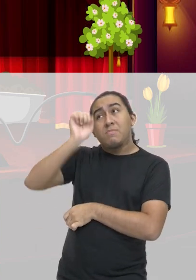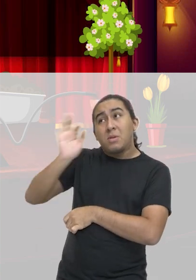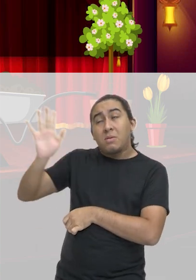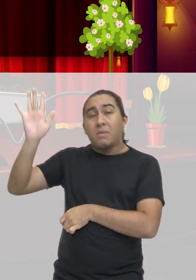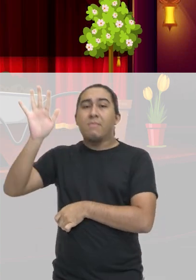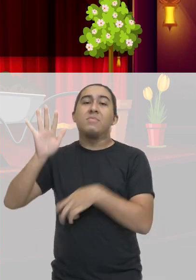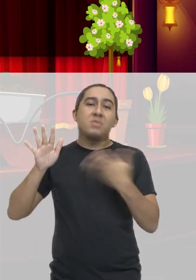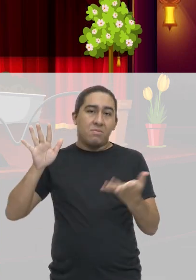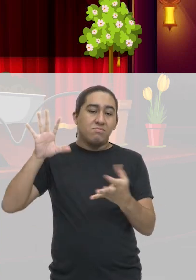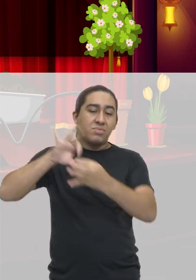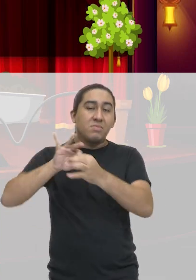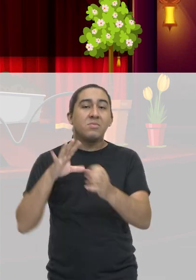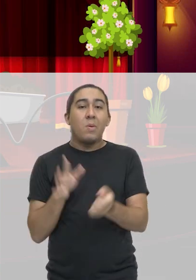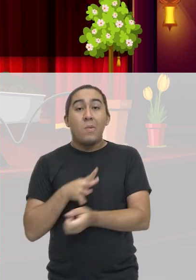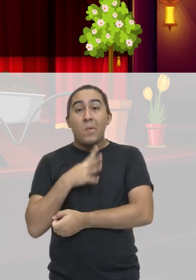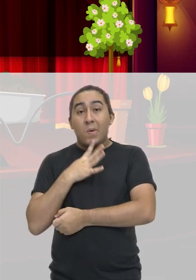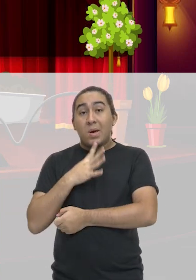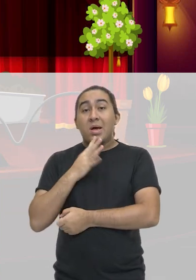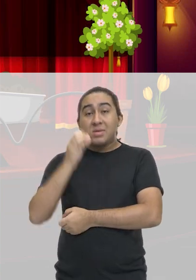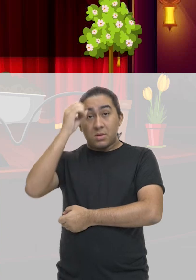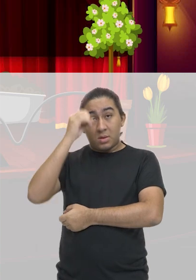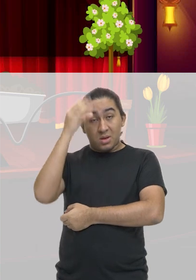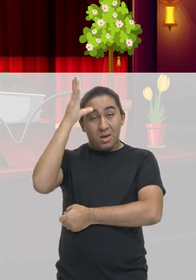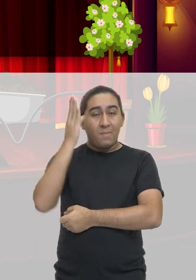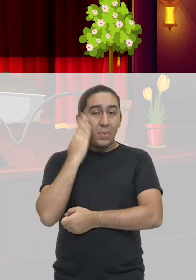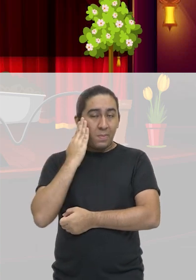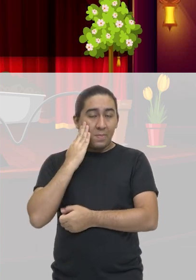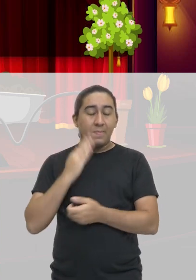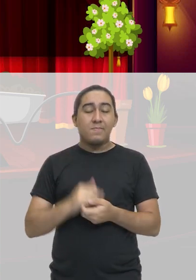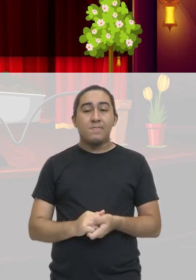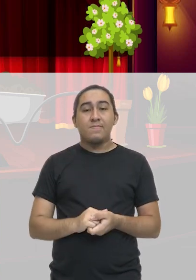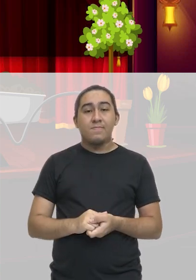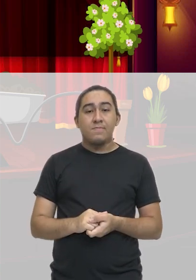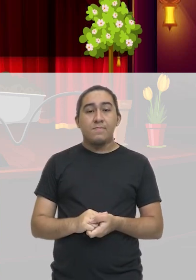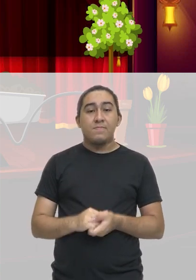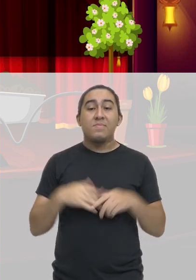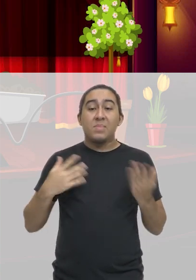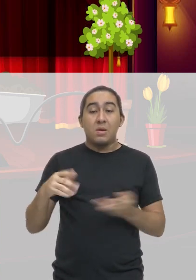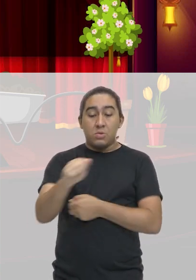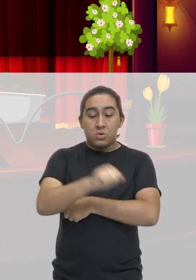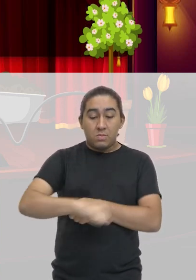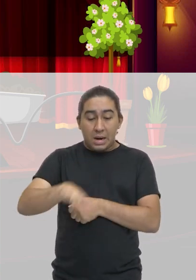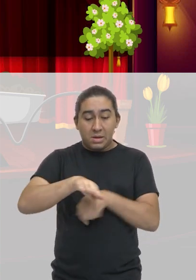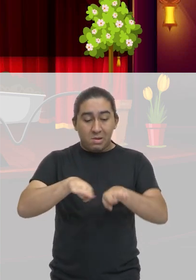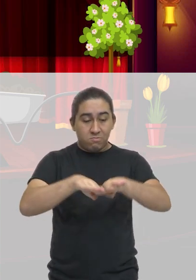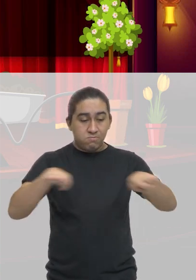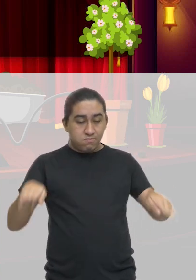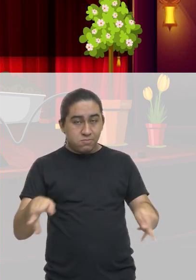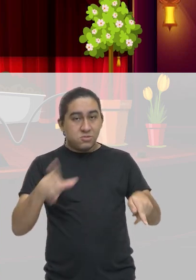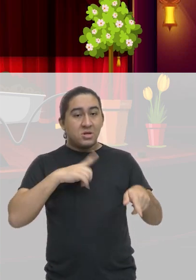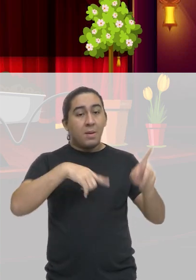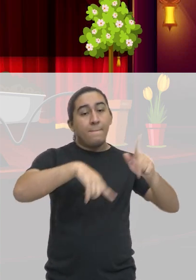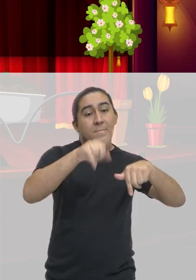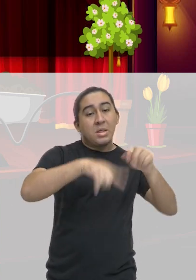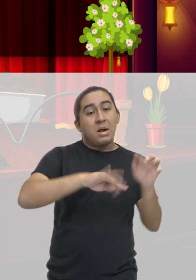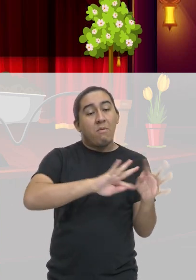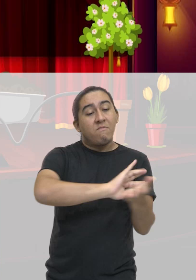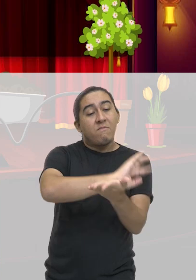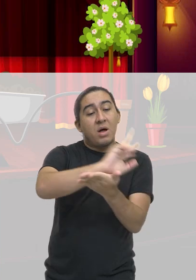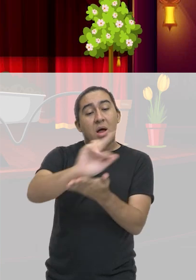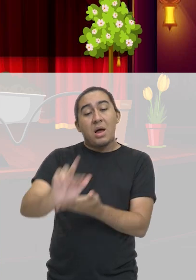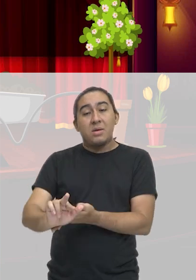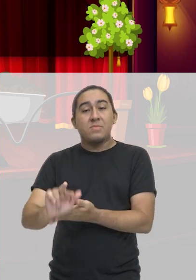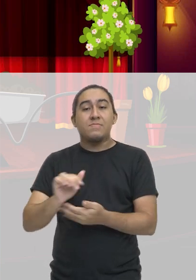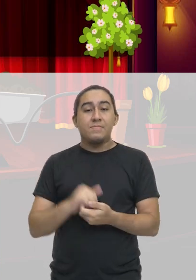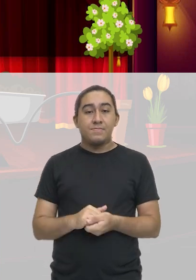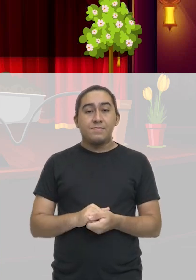têm esse conhecimento aí no 9º ano. Então, aqui tem a composição de um cenário. Para que isso aconteça